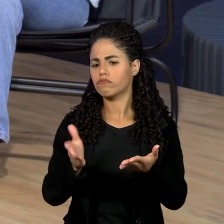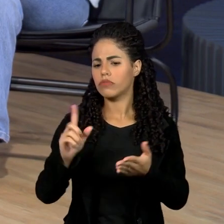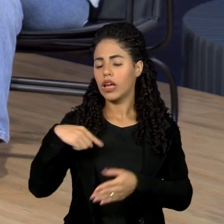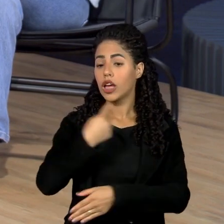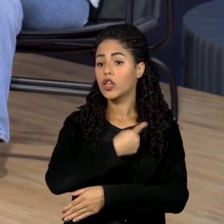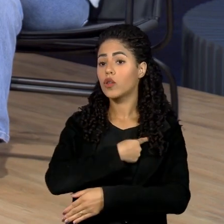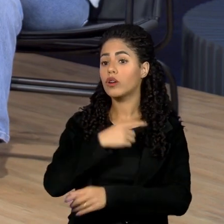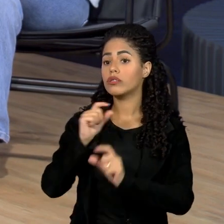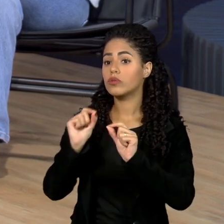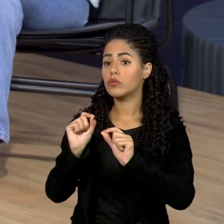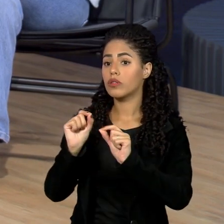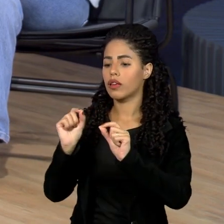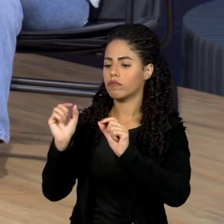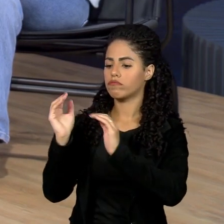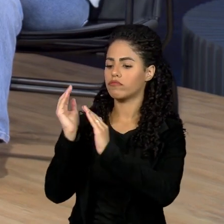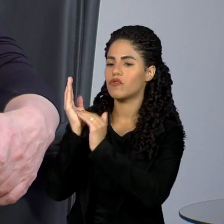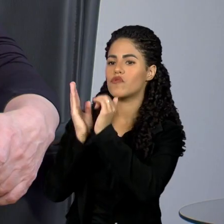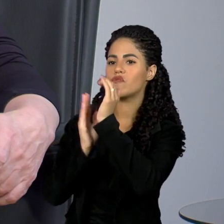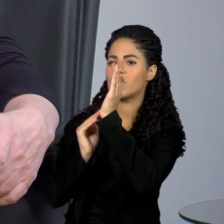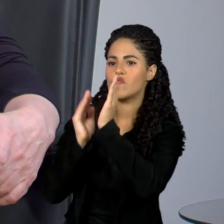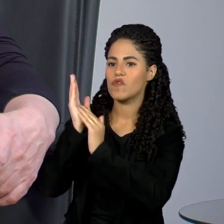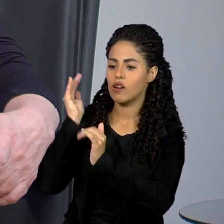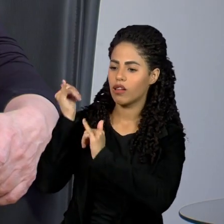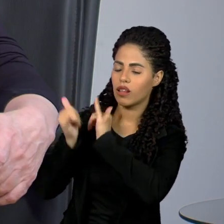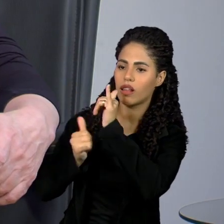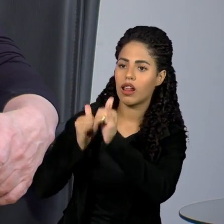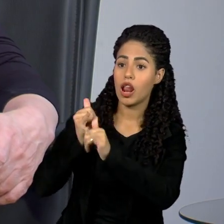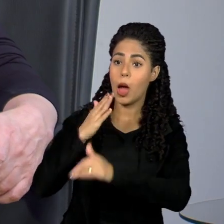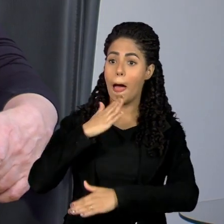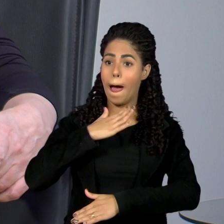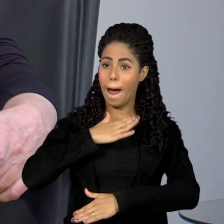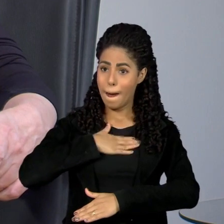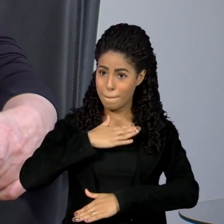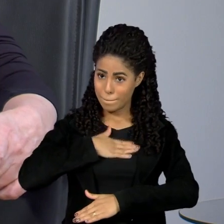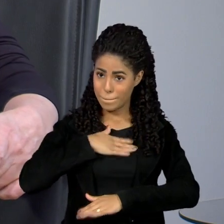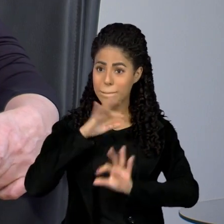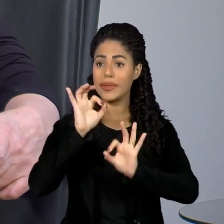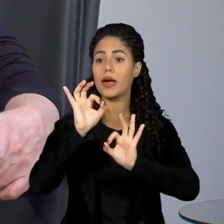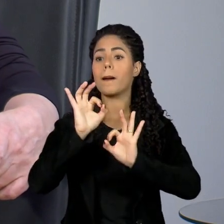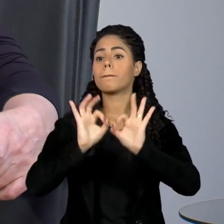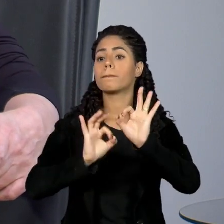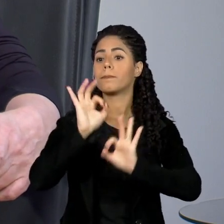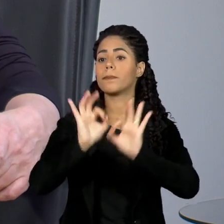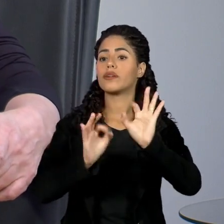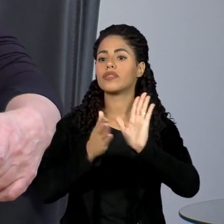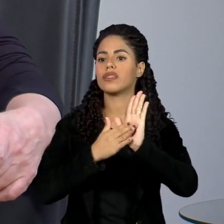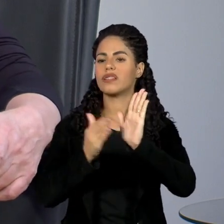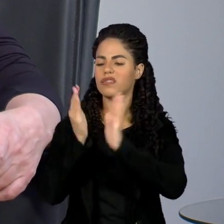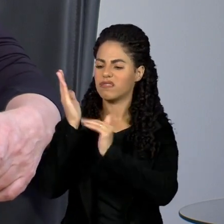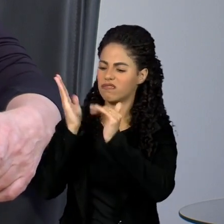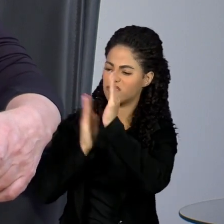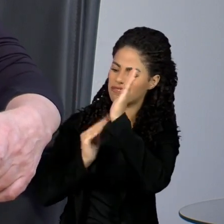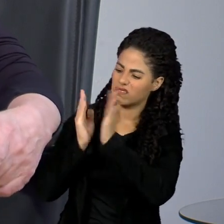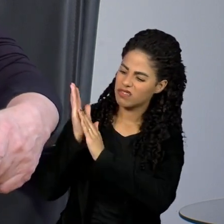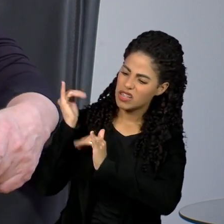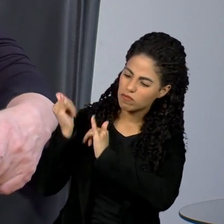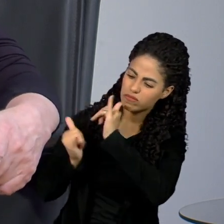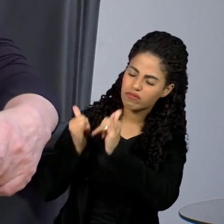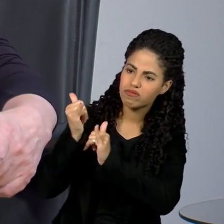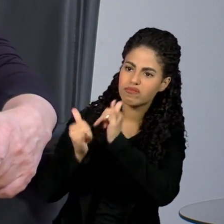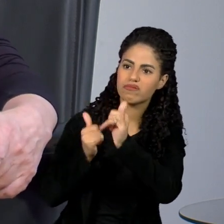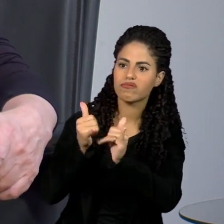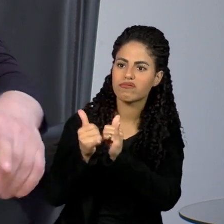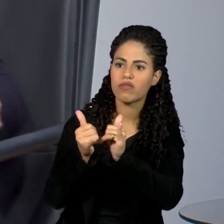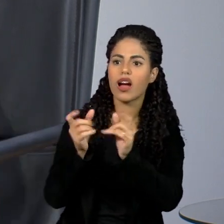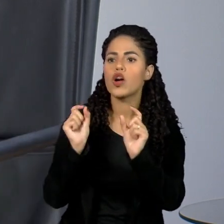chama de folclore, aliás, minha proposta é eliminar essa palavra folclore, né, porque ela é muito carregada assim, de